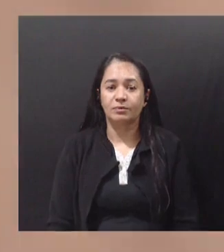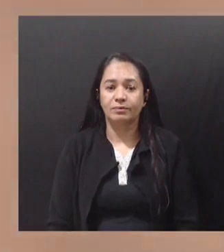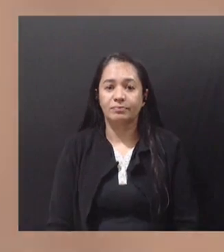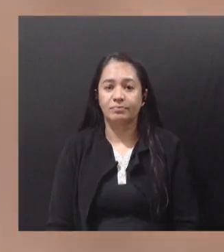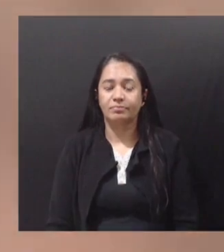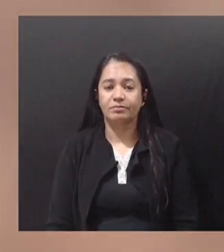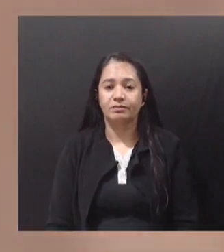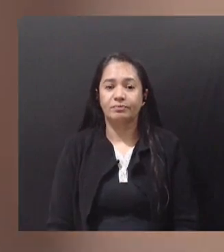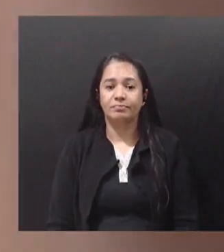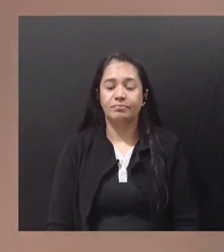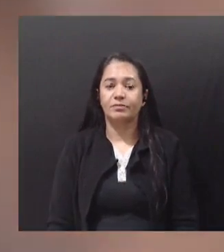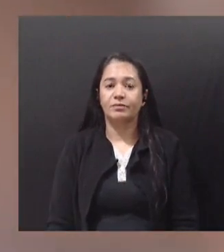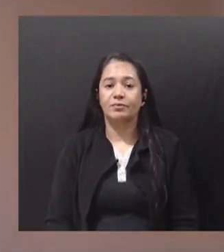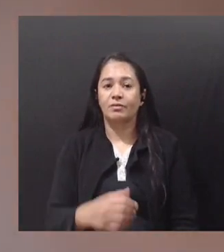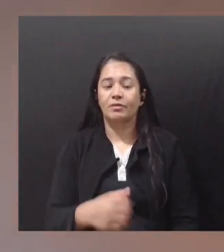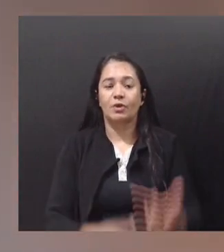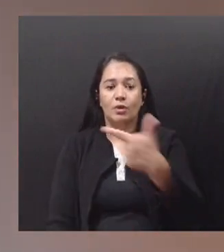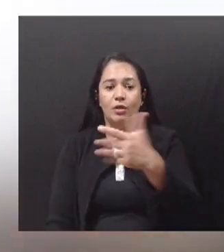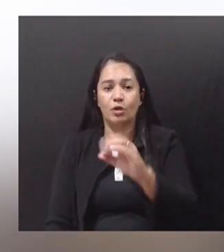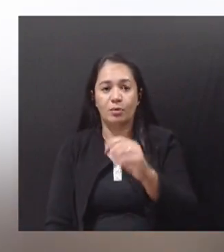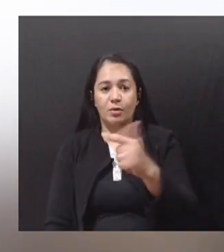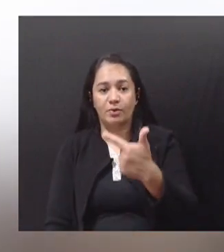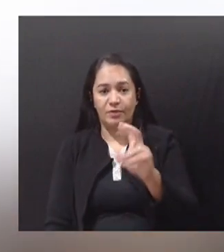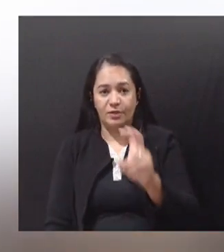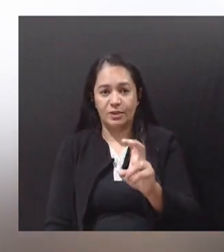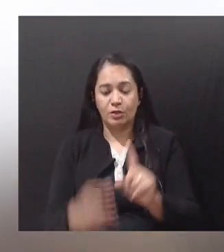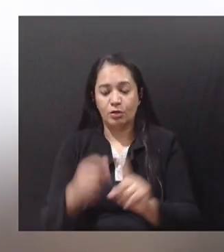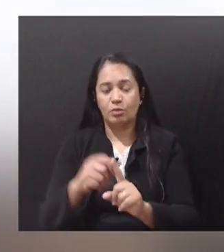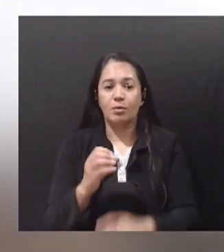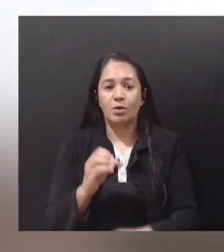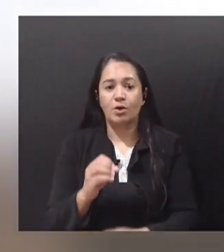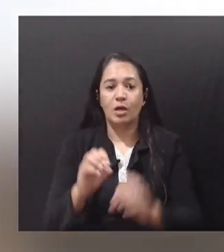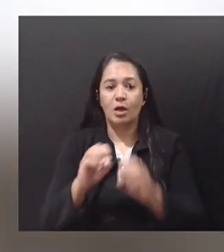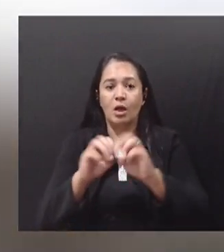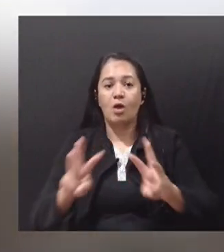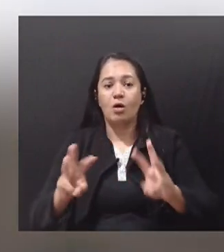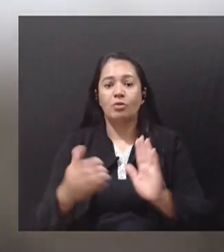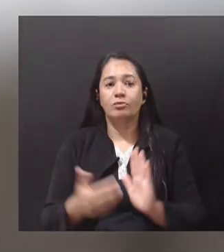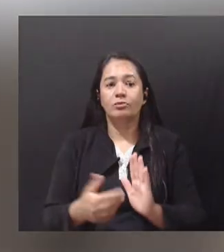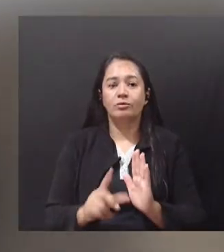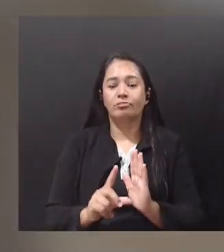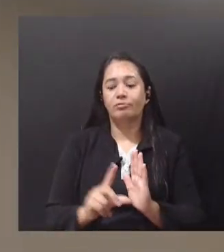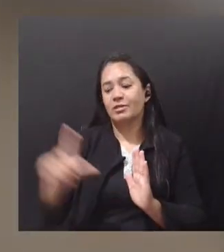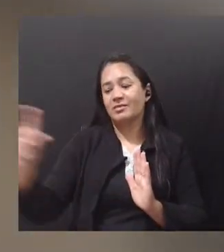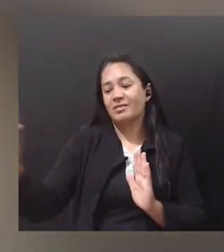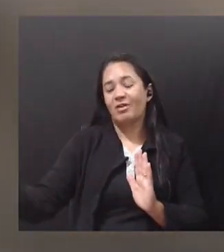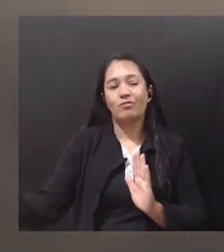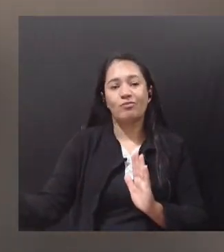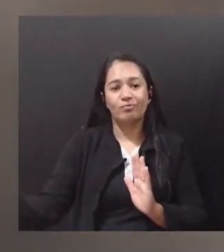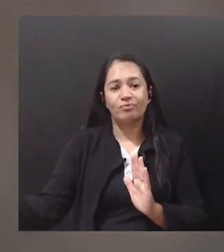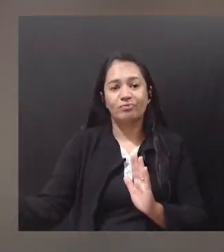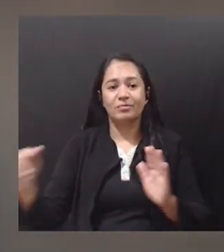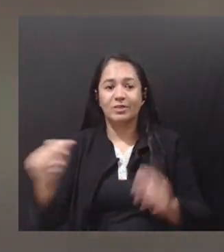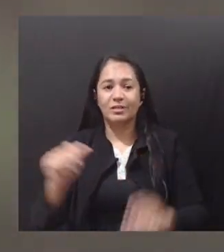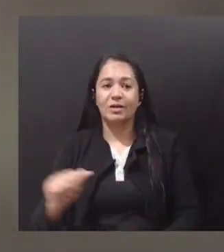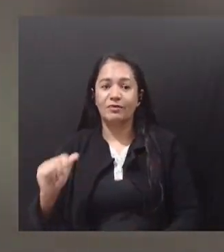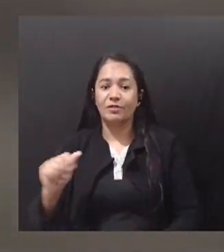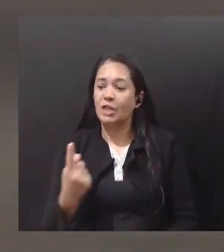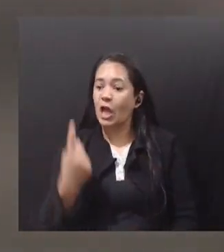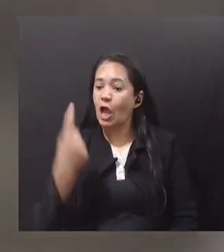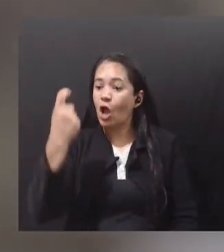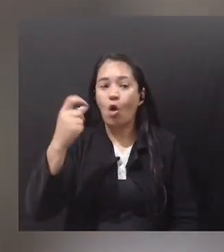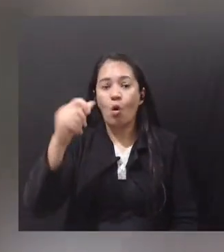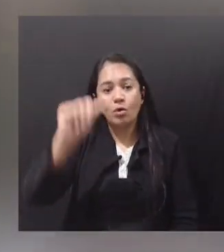desde 2025, agora em outubro, a ONU saiu do campo de refugiados e a Fraternidade é o único organismo de